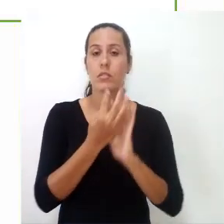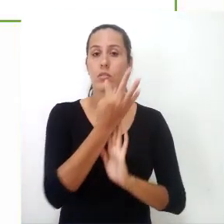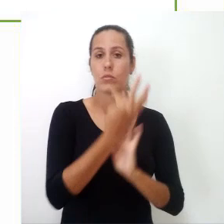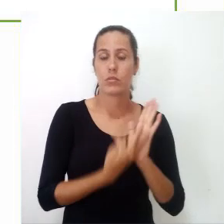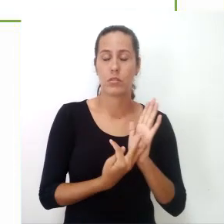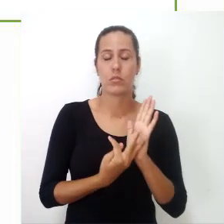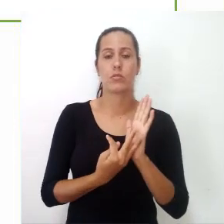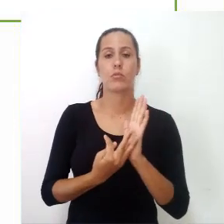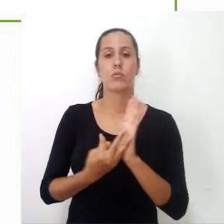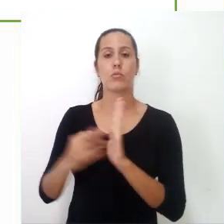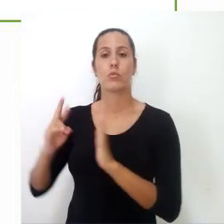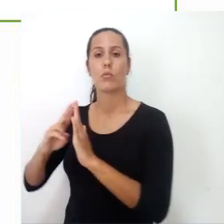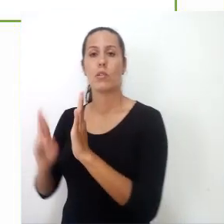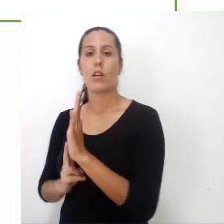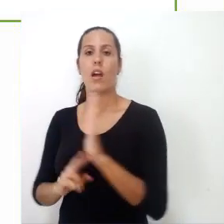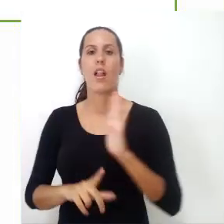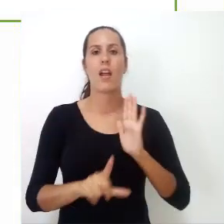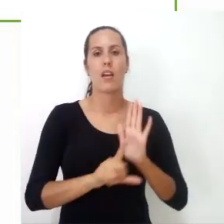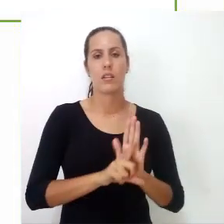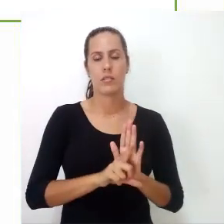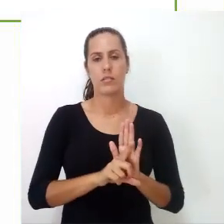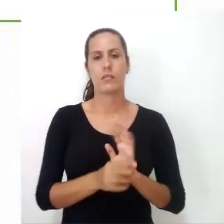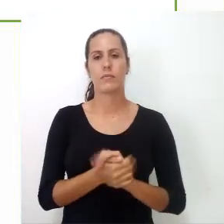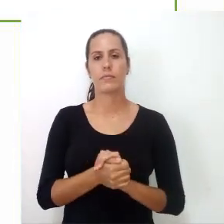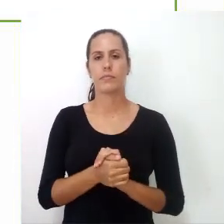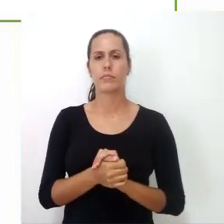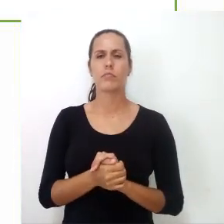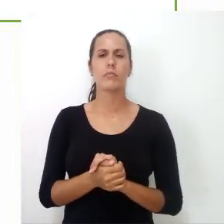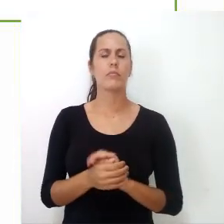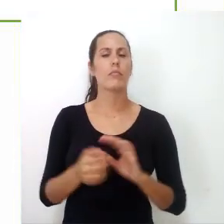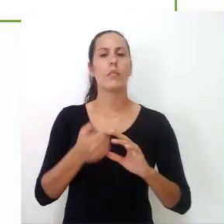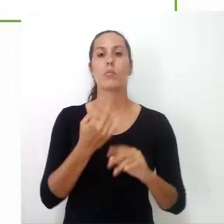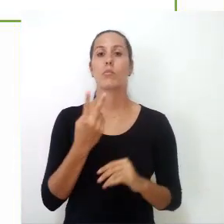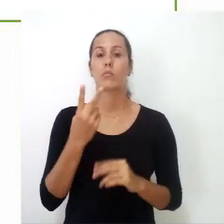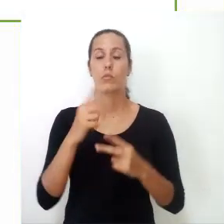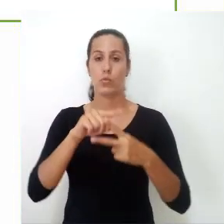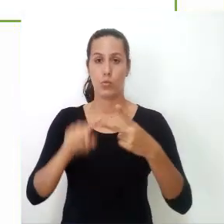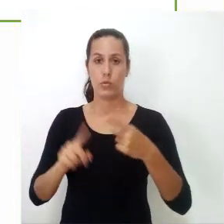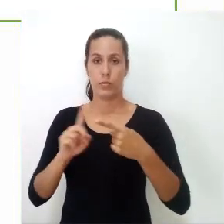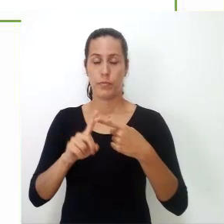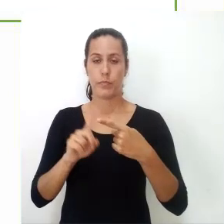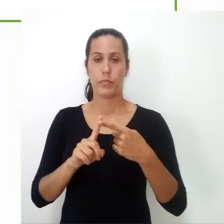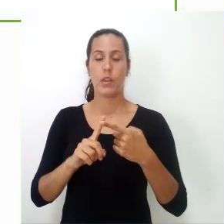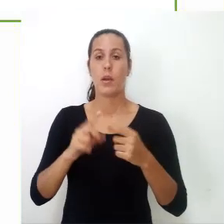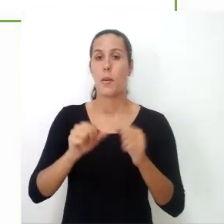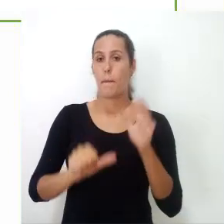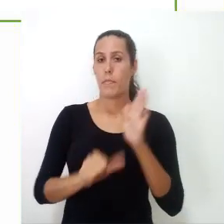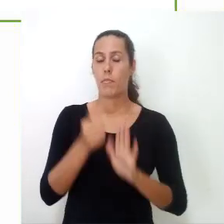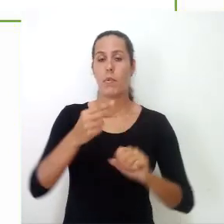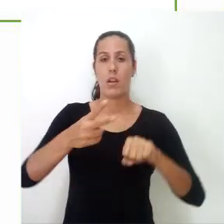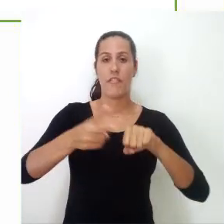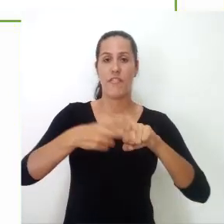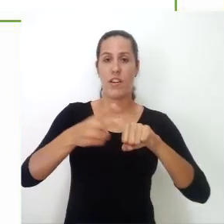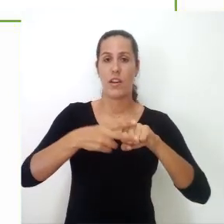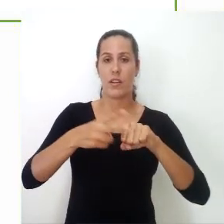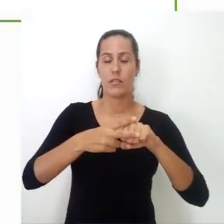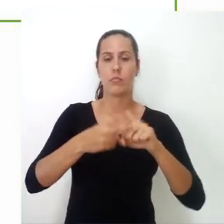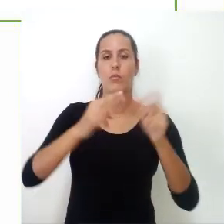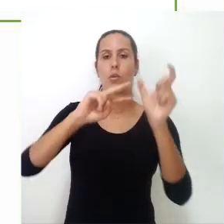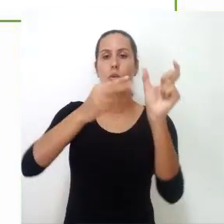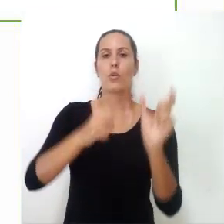textos normativos e legais. Eu coloquei cito duas. O uso do imperativo, o verbo